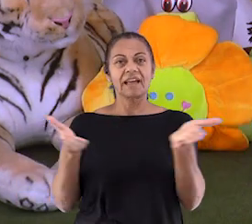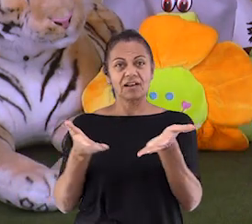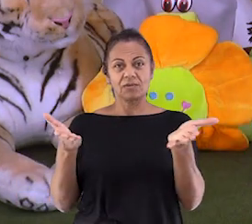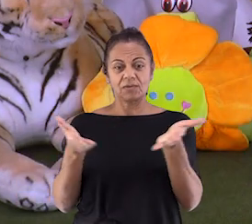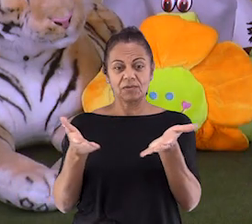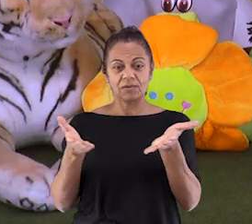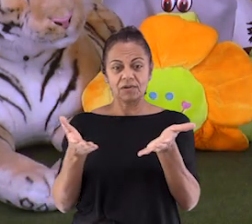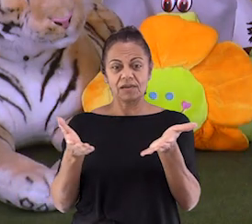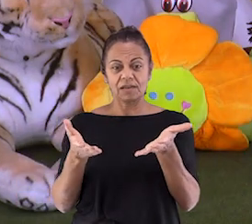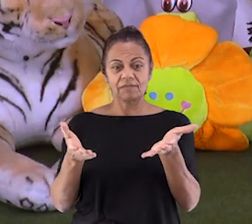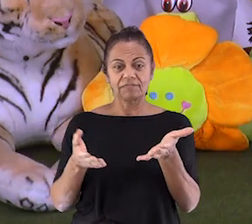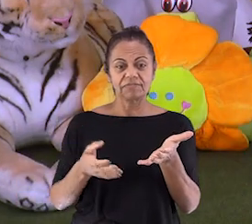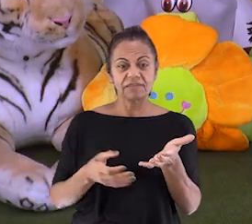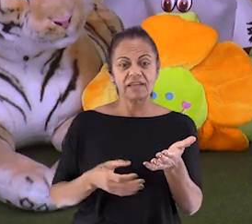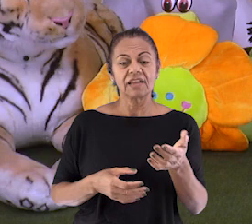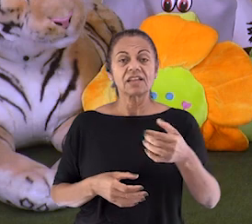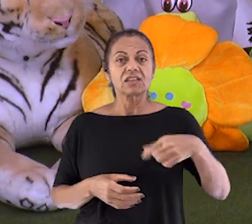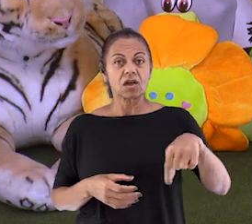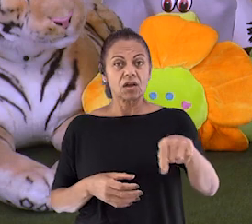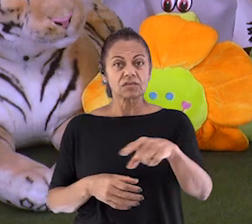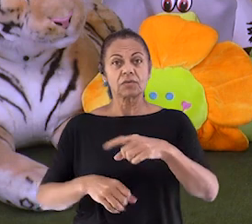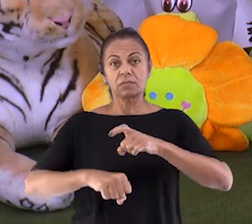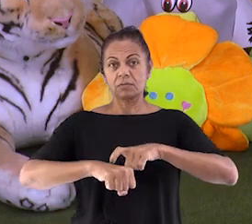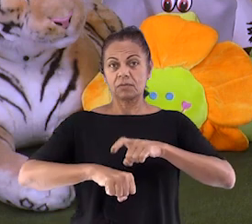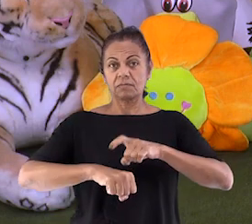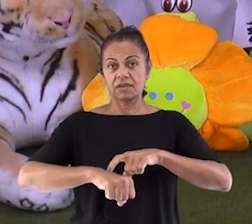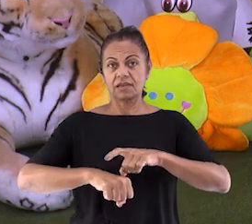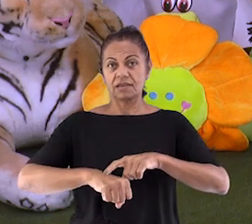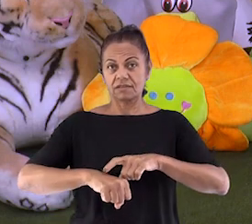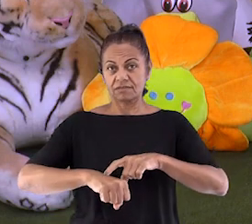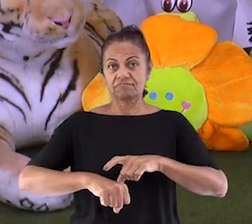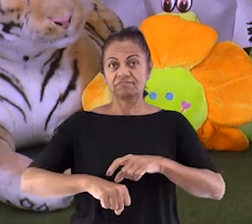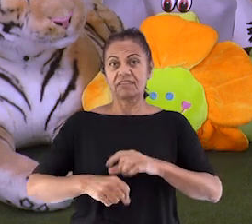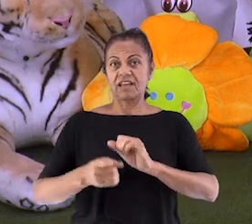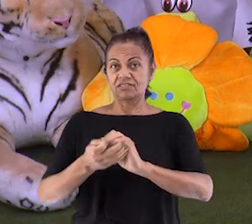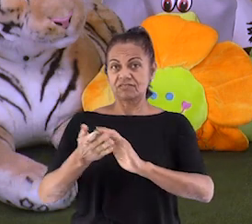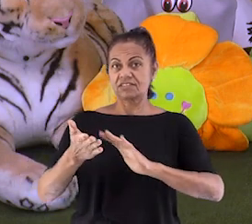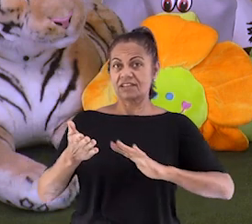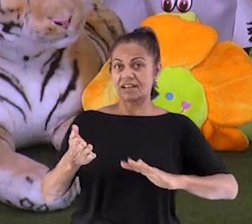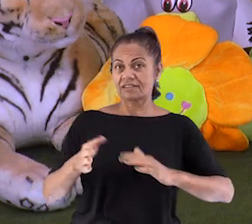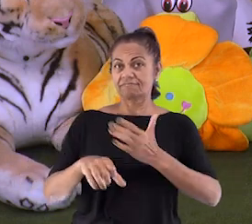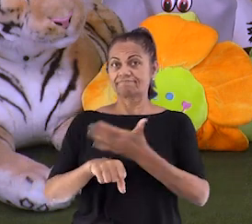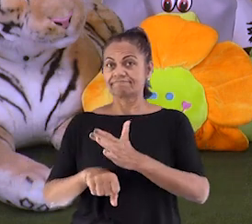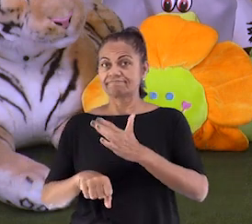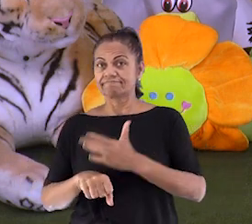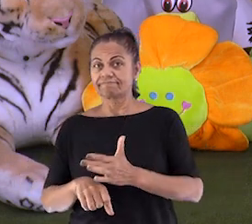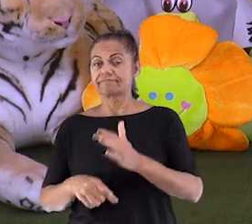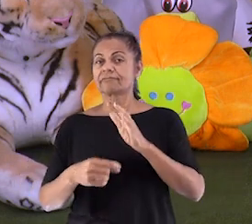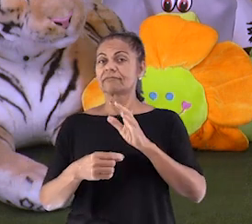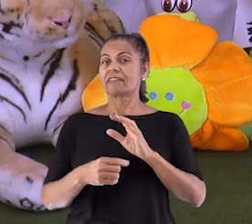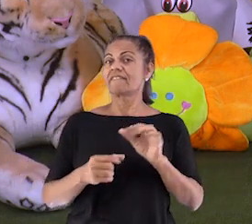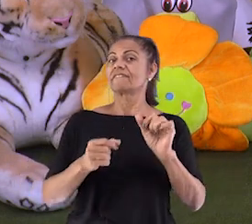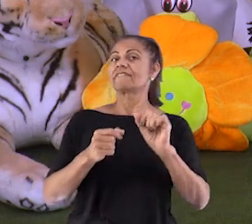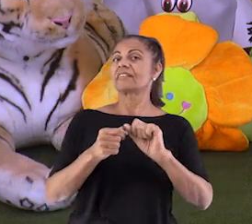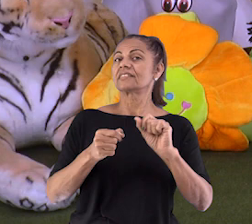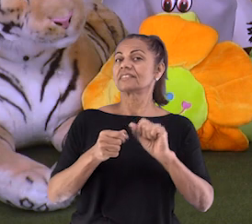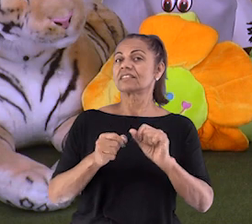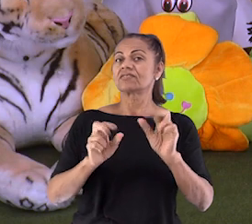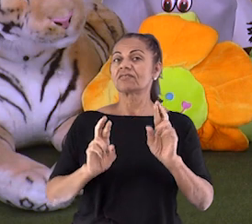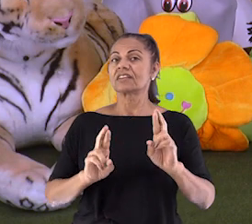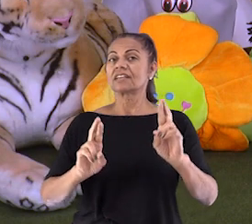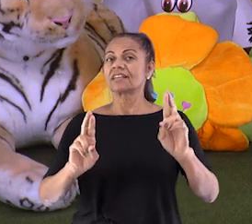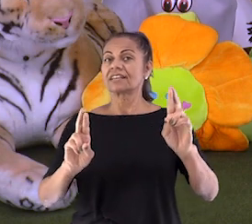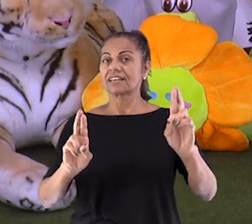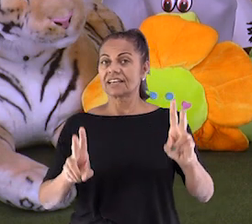Agora vamos para o nosso momento mão na massa, que hoje vai ser diferente. Vamos botar a mão